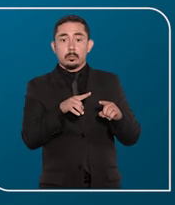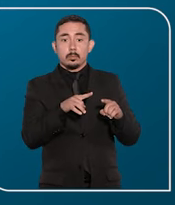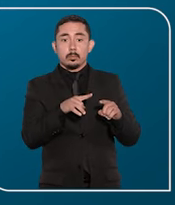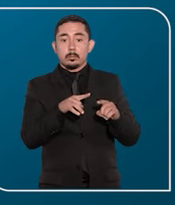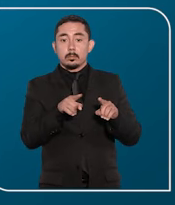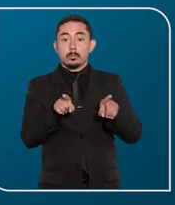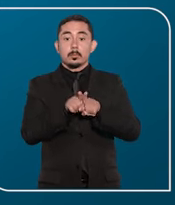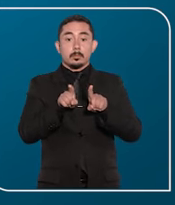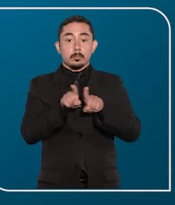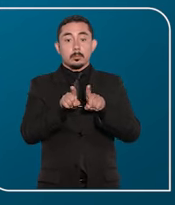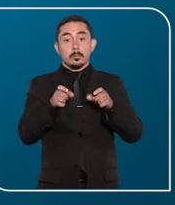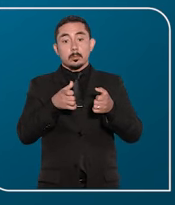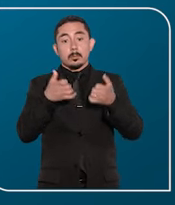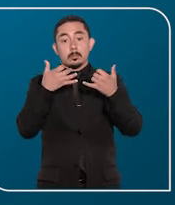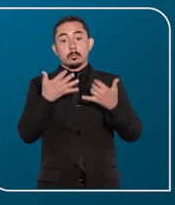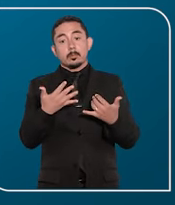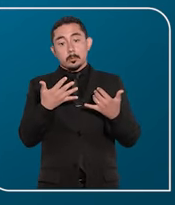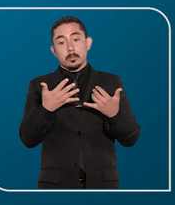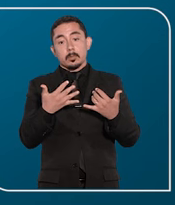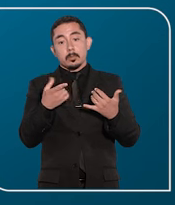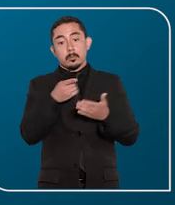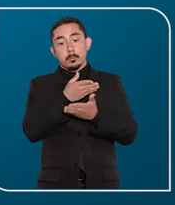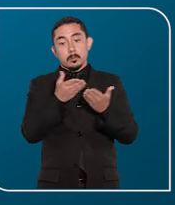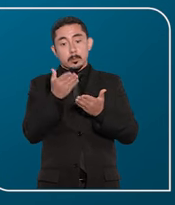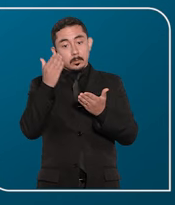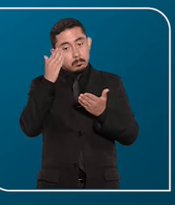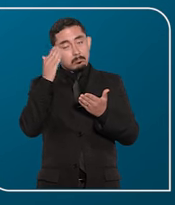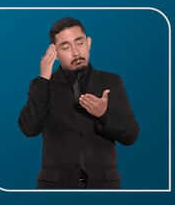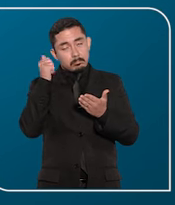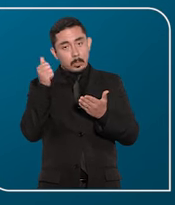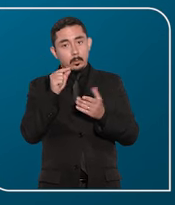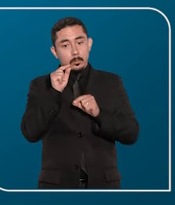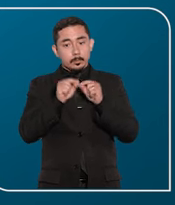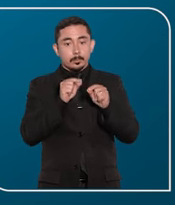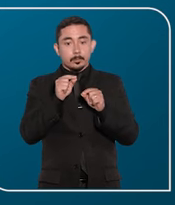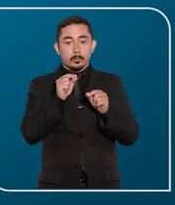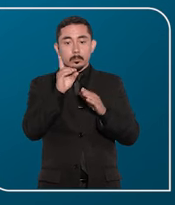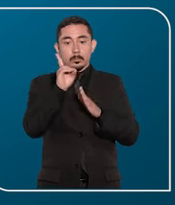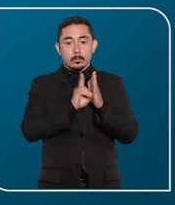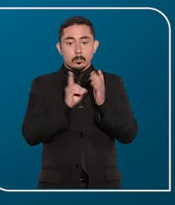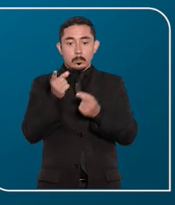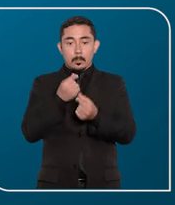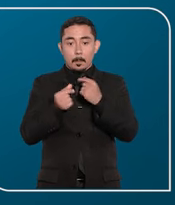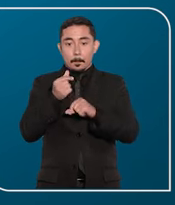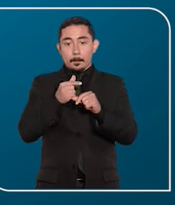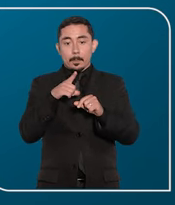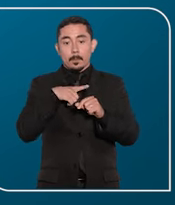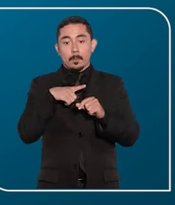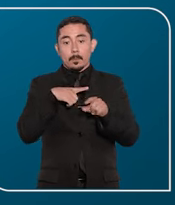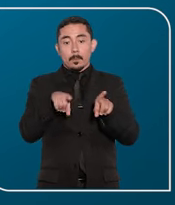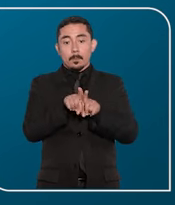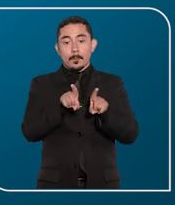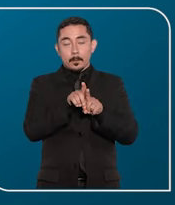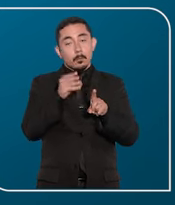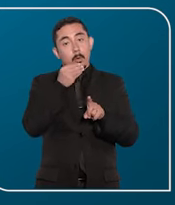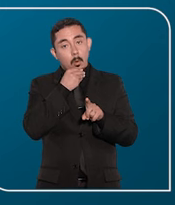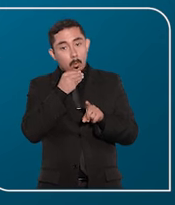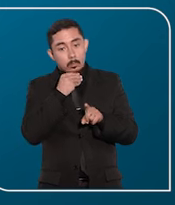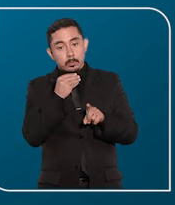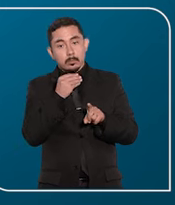até como exemplo também, só para te ter ideia, Fátima, nós, do jeito tributário, nós temos